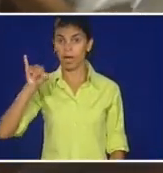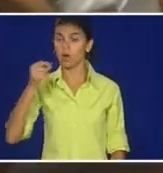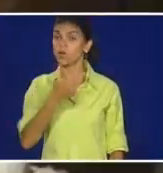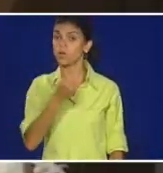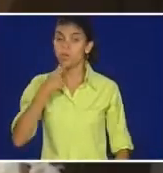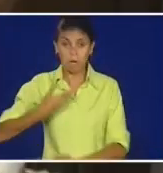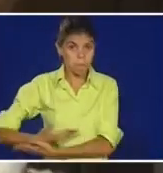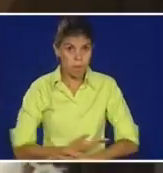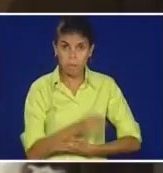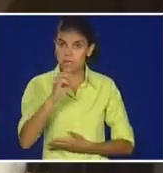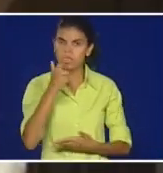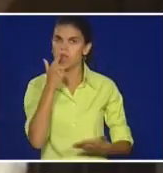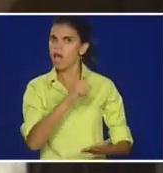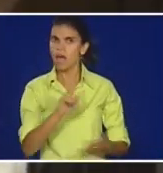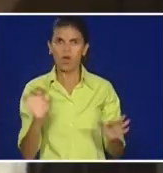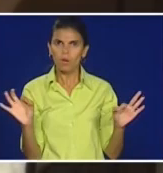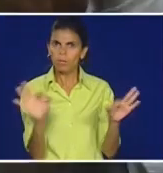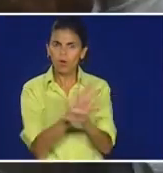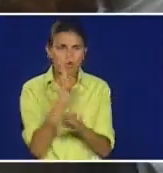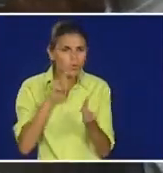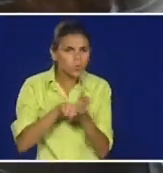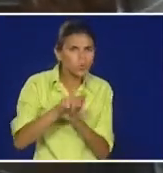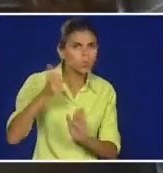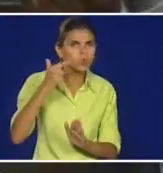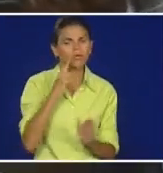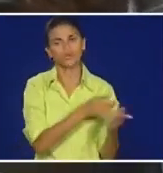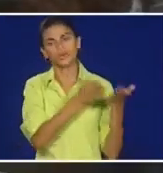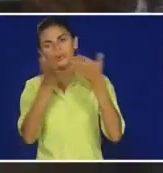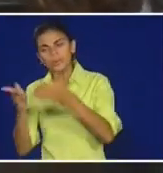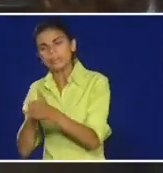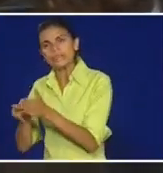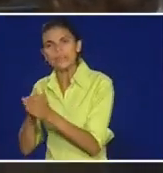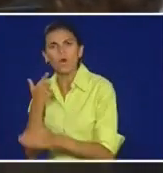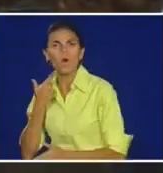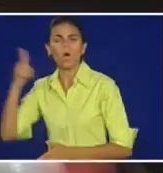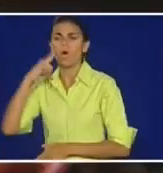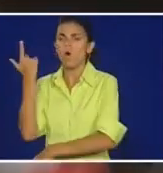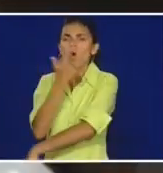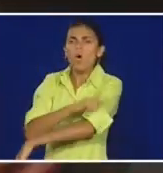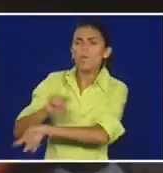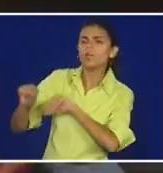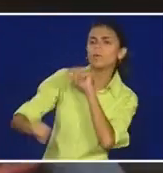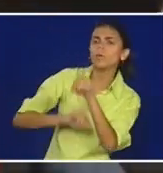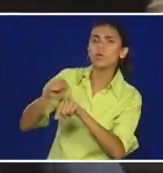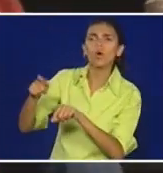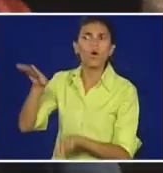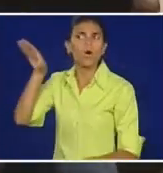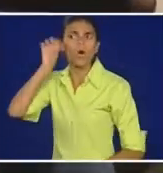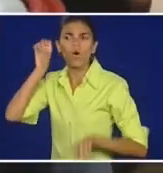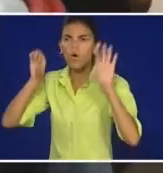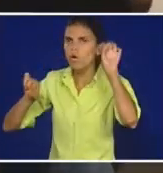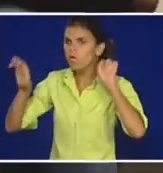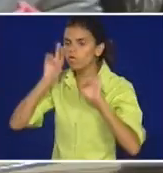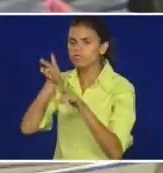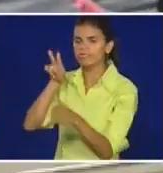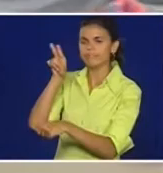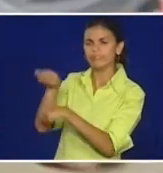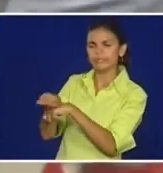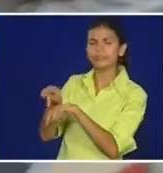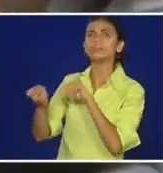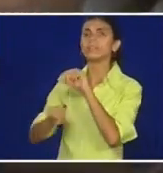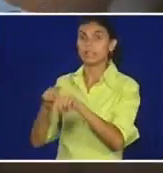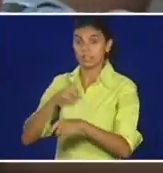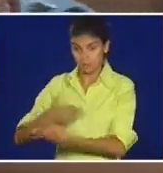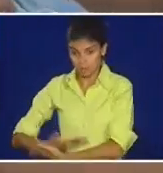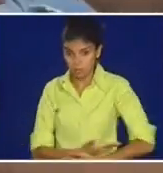de 2000. O bebê que não passa no teste é encaminhado para diagnóstico e seu comportamento auditivo é observado.